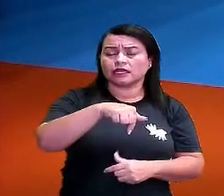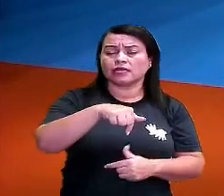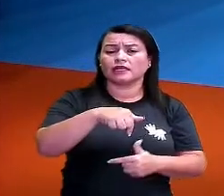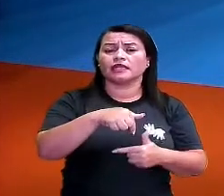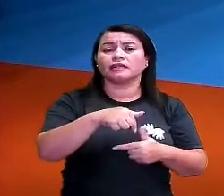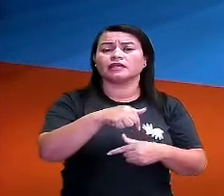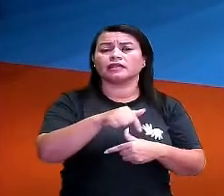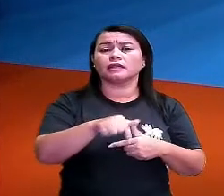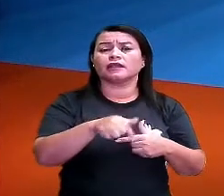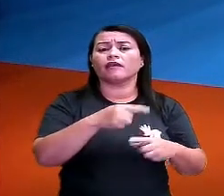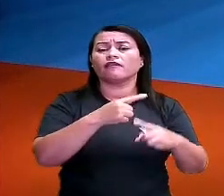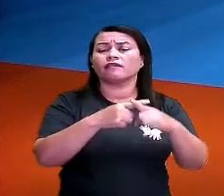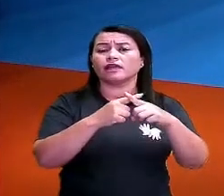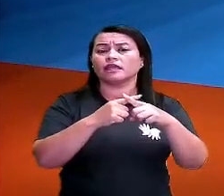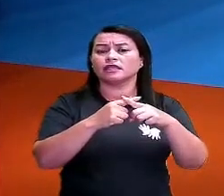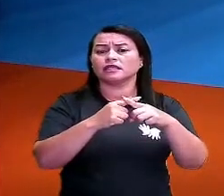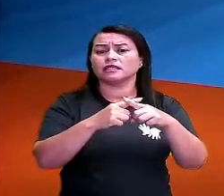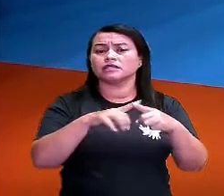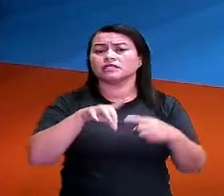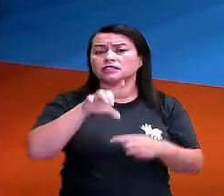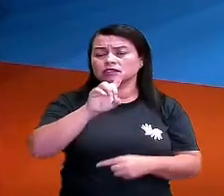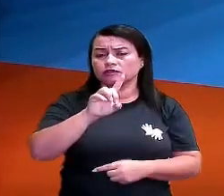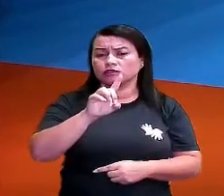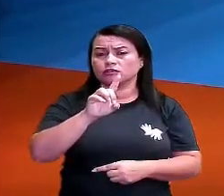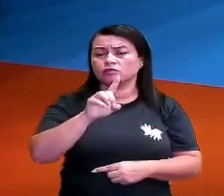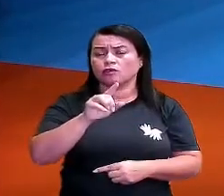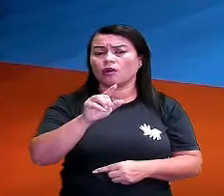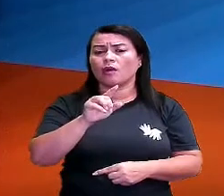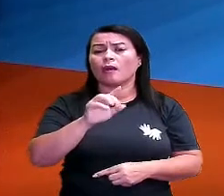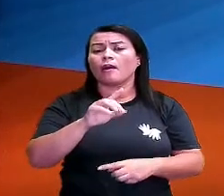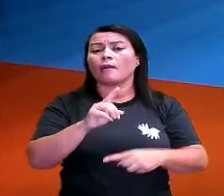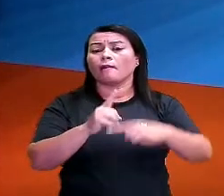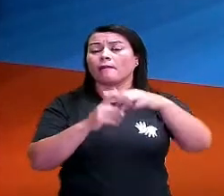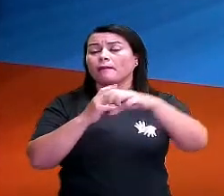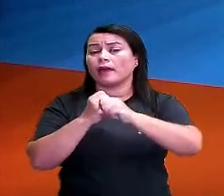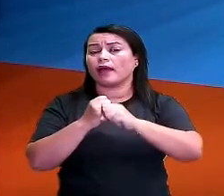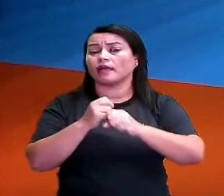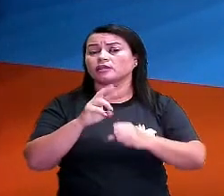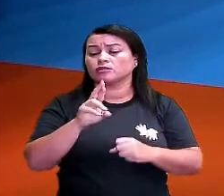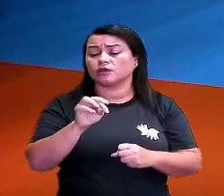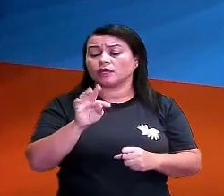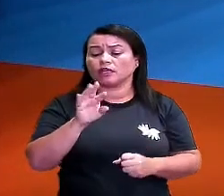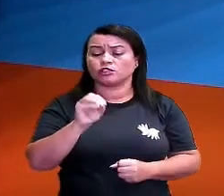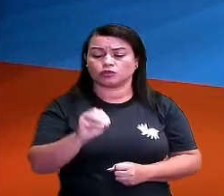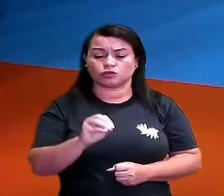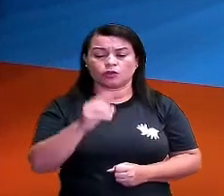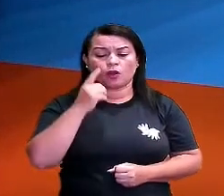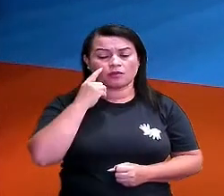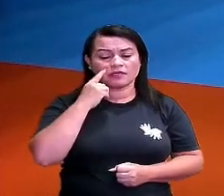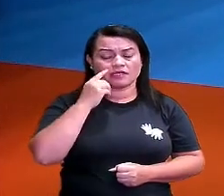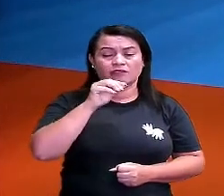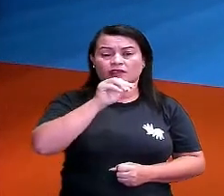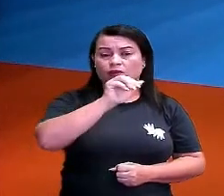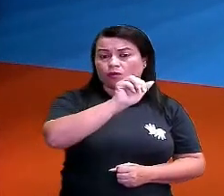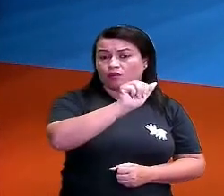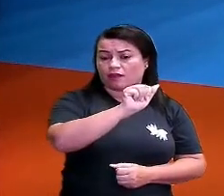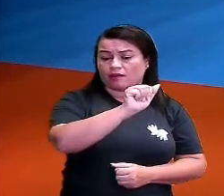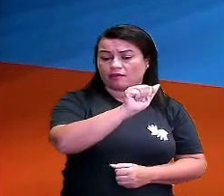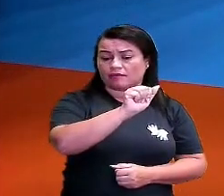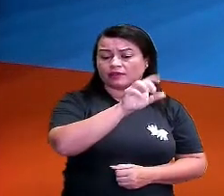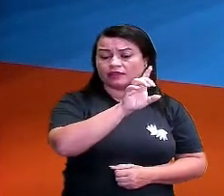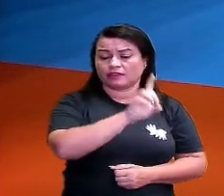o resto, eu não tenho dividendo? A mesma relação aqui, ó. O meu dividendo aqui é o A, o B é